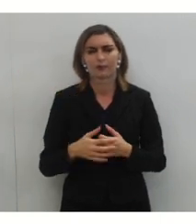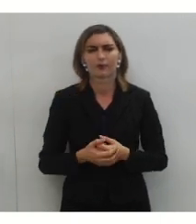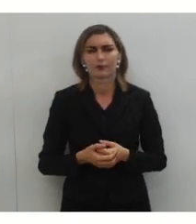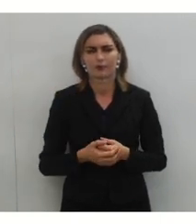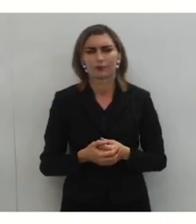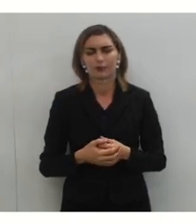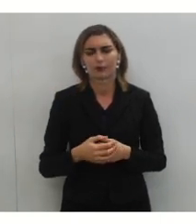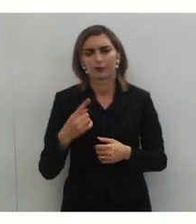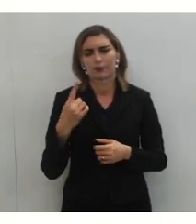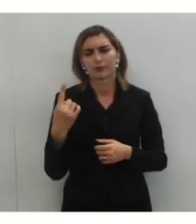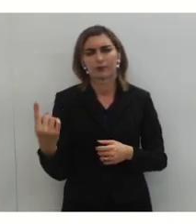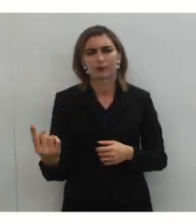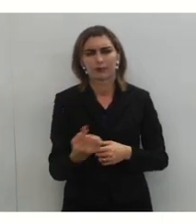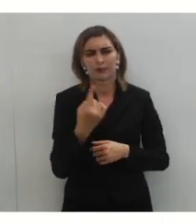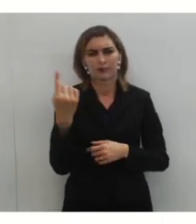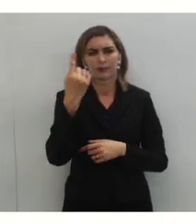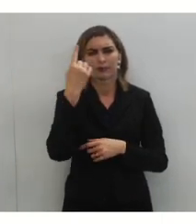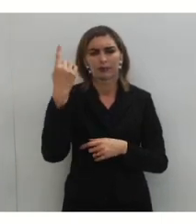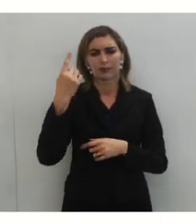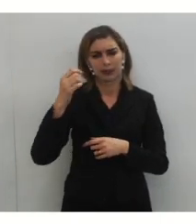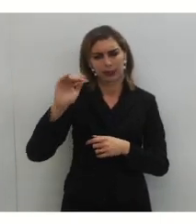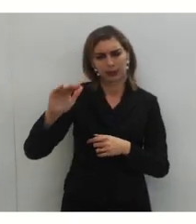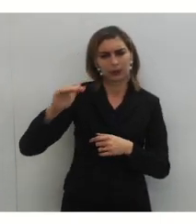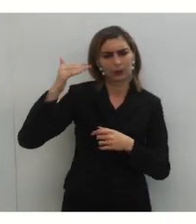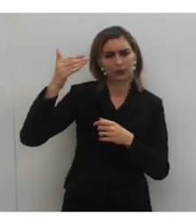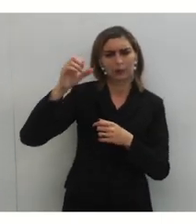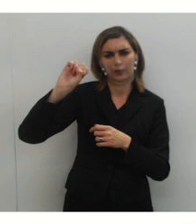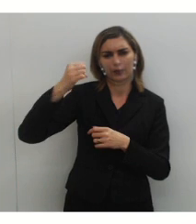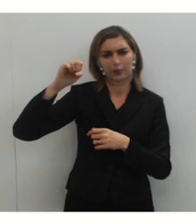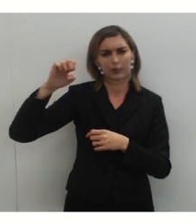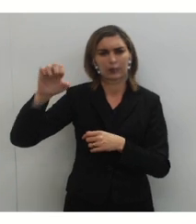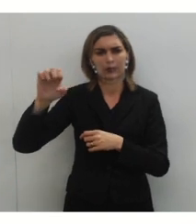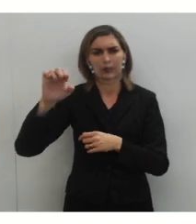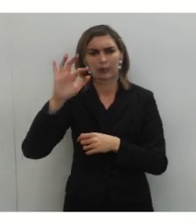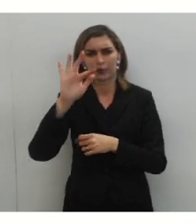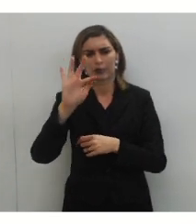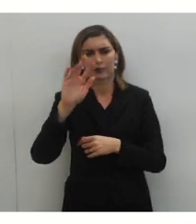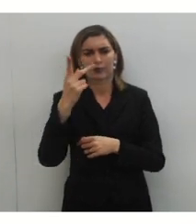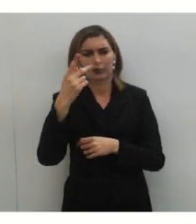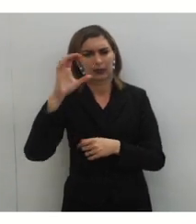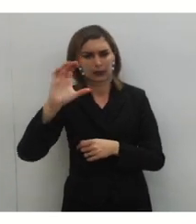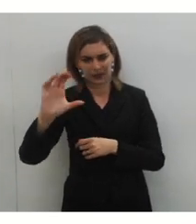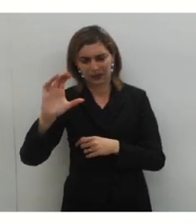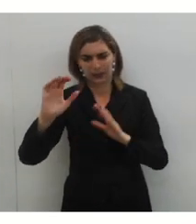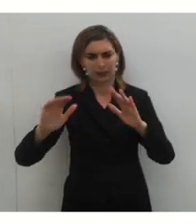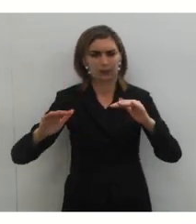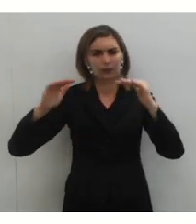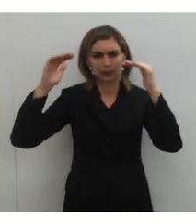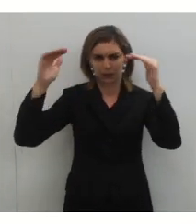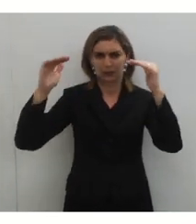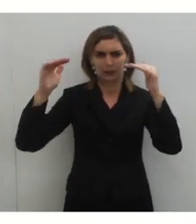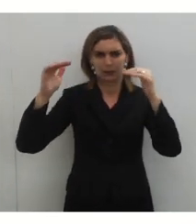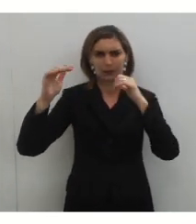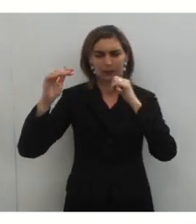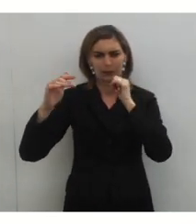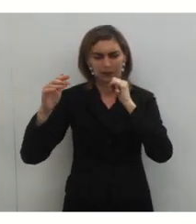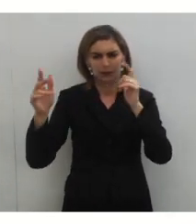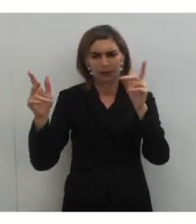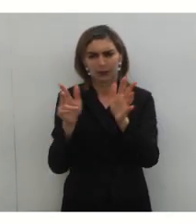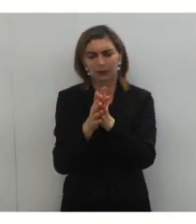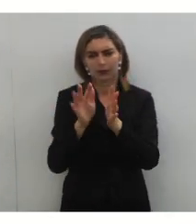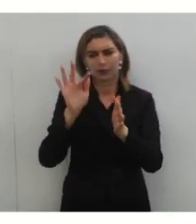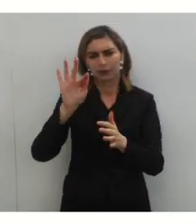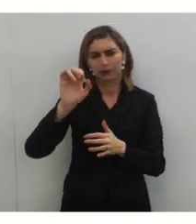frase. Um autoassessor de FHC, FHC é a abreviação de Fernando